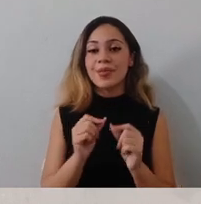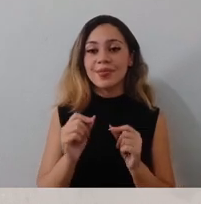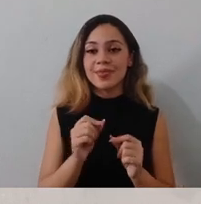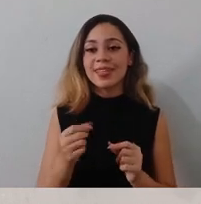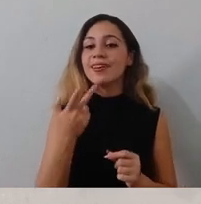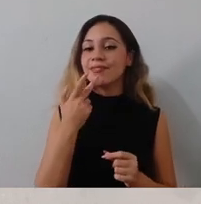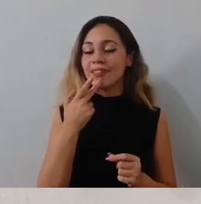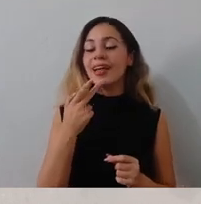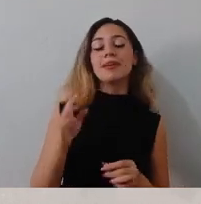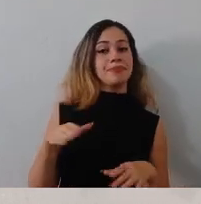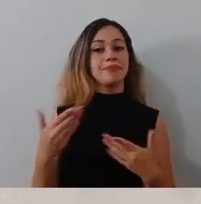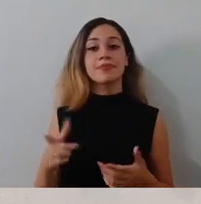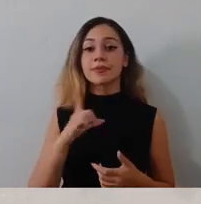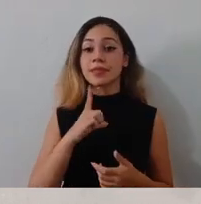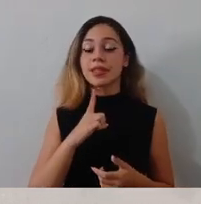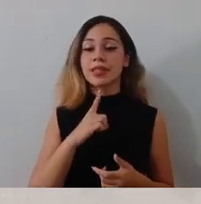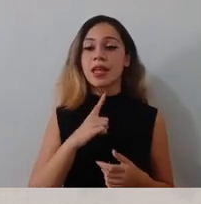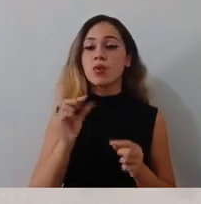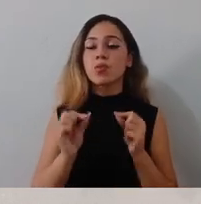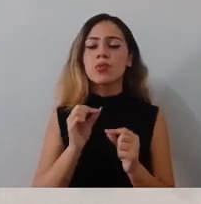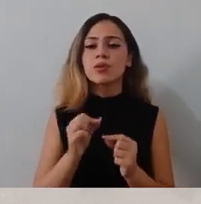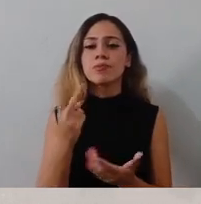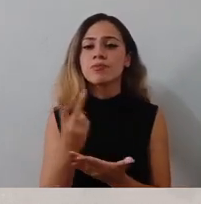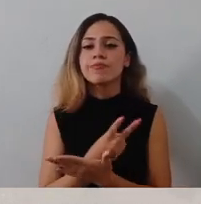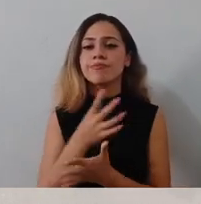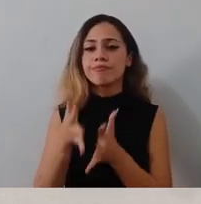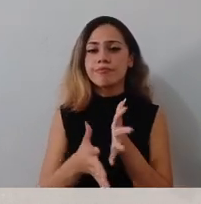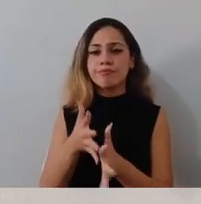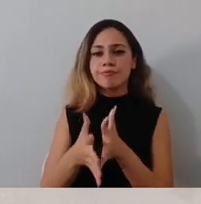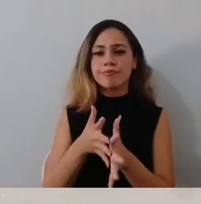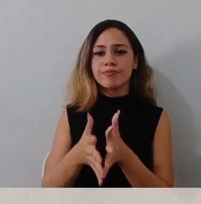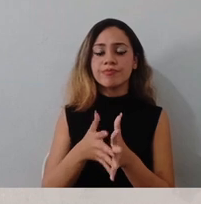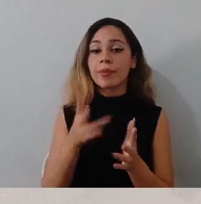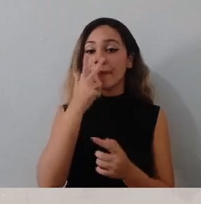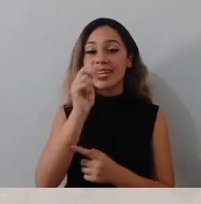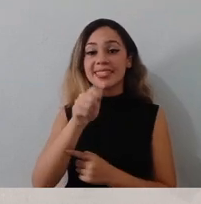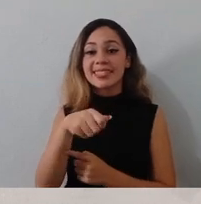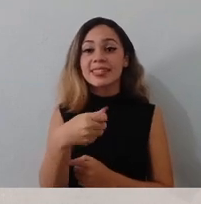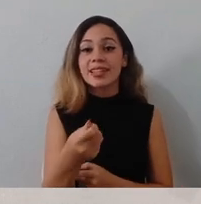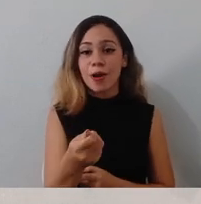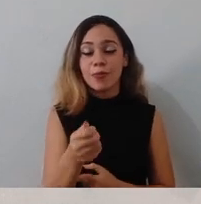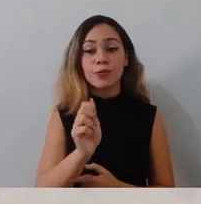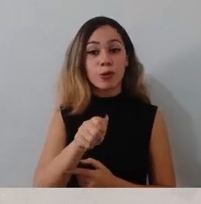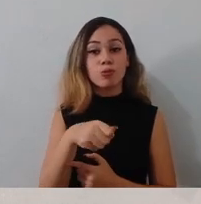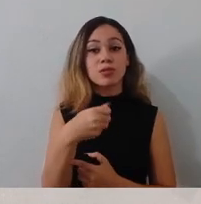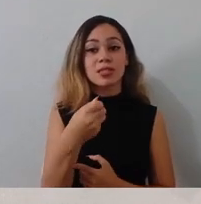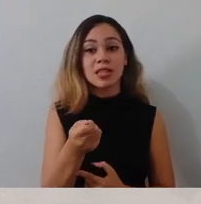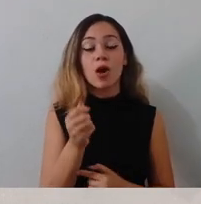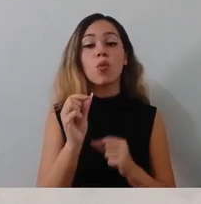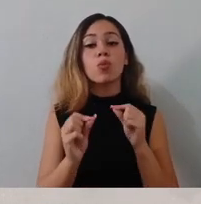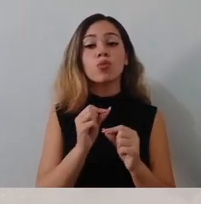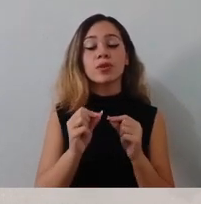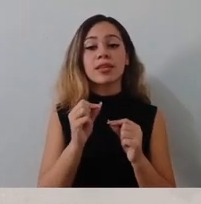não, senão eu vou levar uma bronca. Vamos lá. Tem batismo? Como é que é isso, os batismos de Libras? Ah, perfeito, Milva. Sim. O batismo